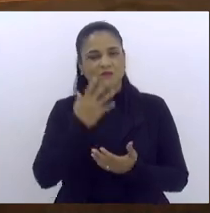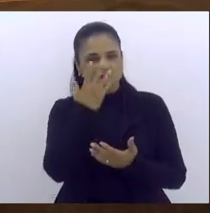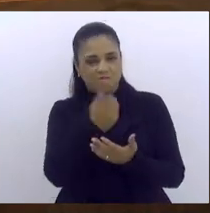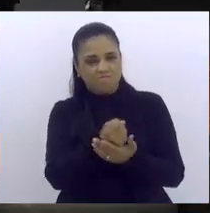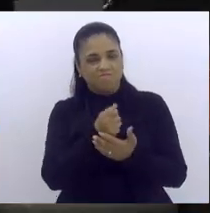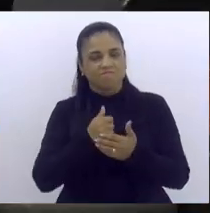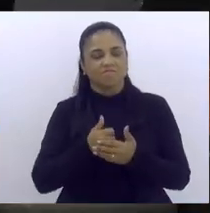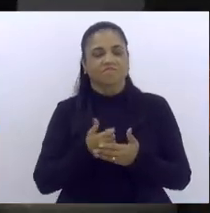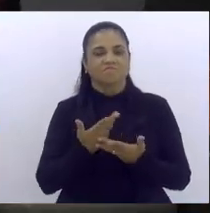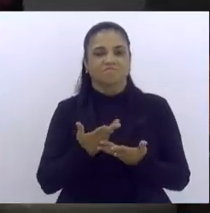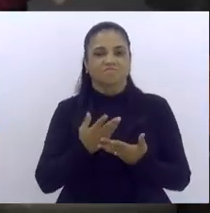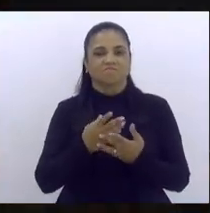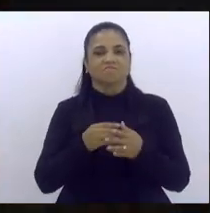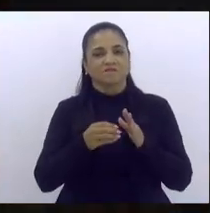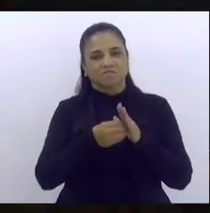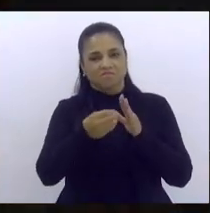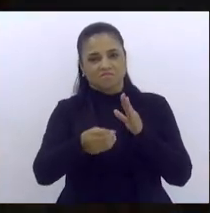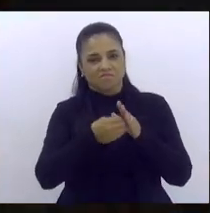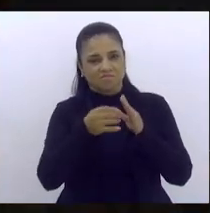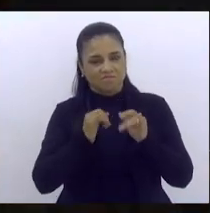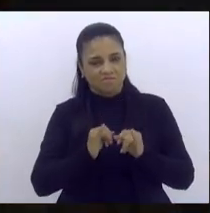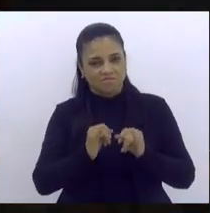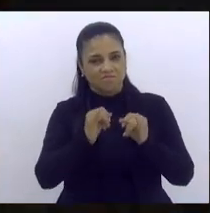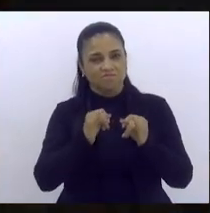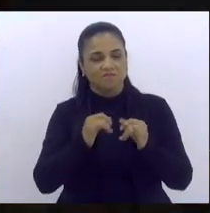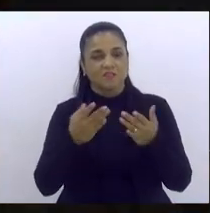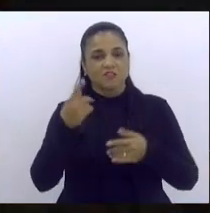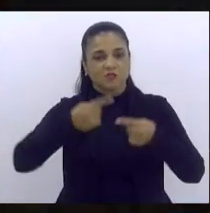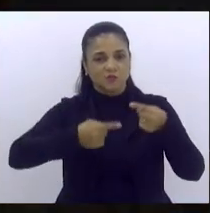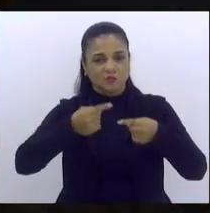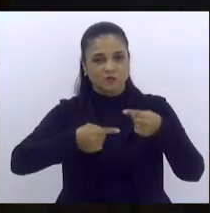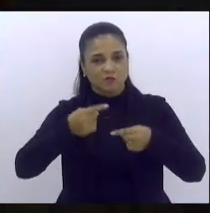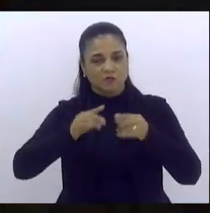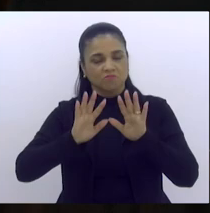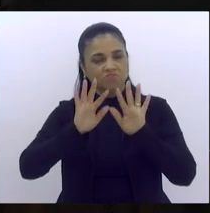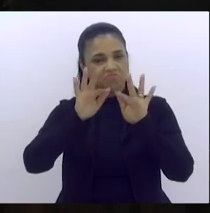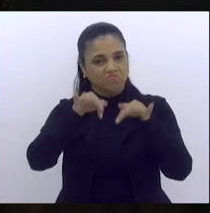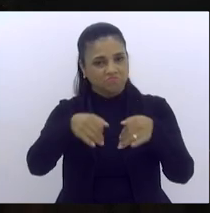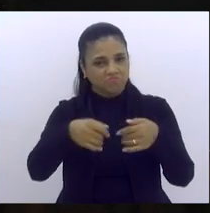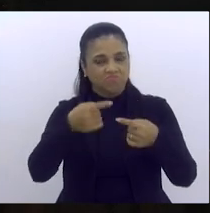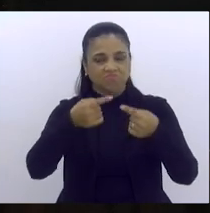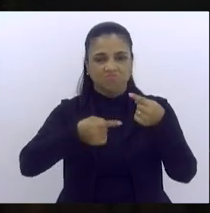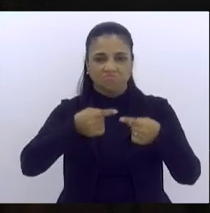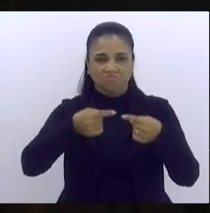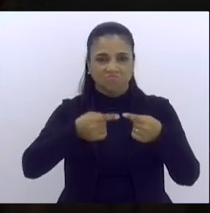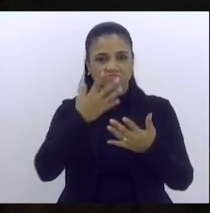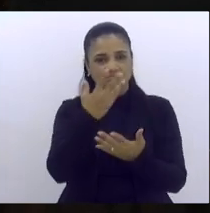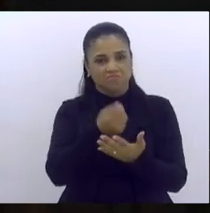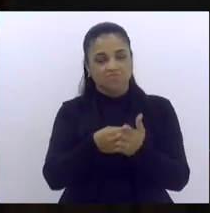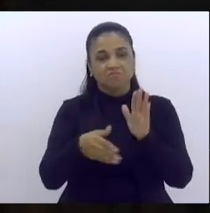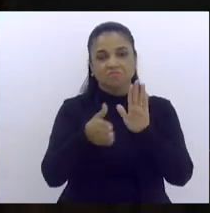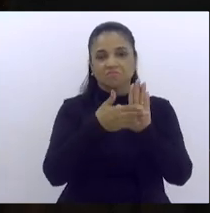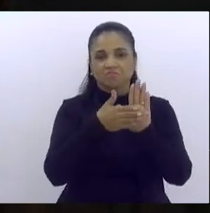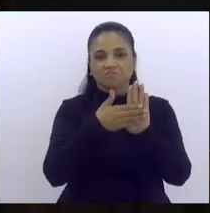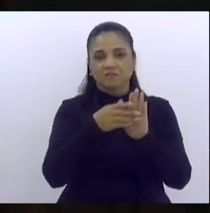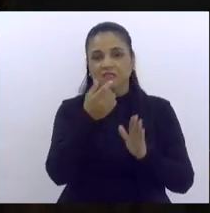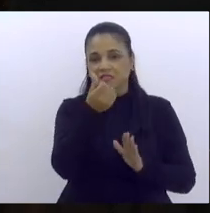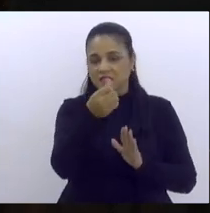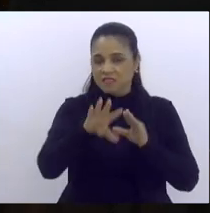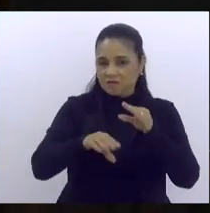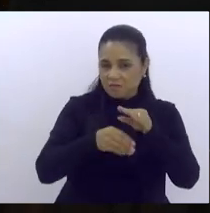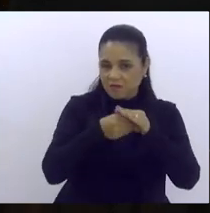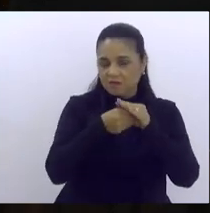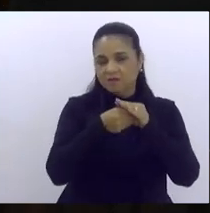Favorável. Muito obrigado. Com os pareceres emitidos em discussão, não havendo quem queira discutir, encerrada a discussão, a presente proposta recebeu 6